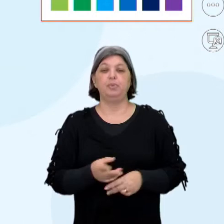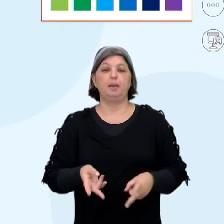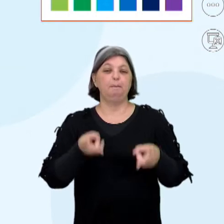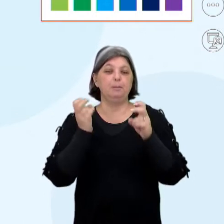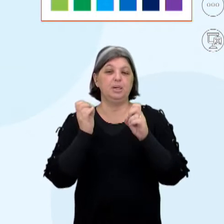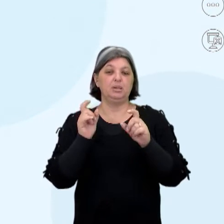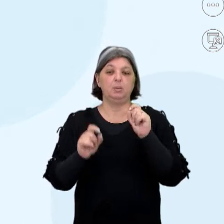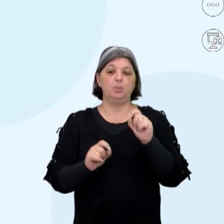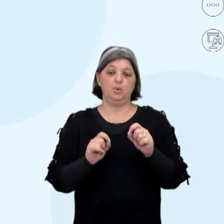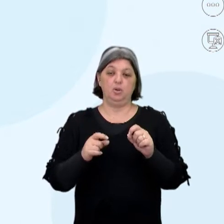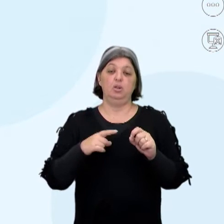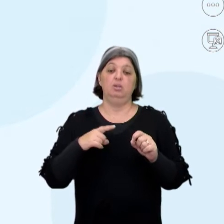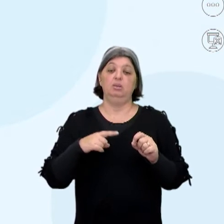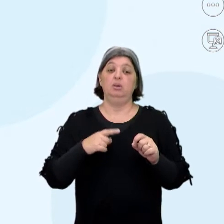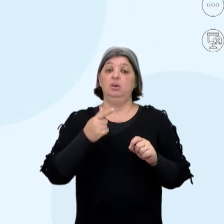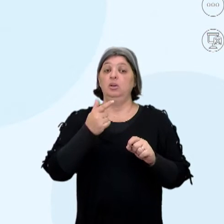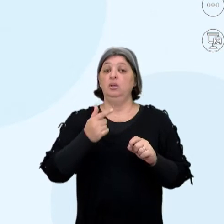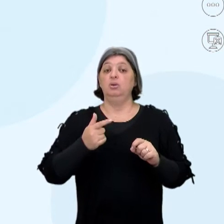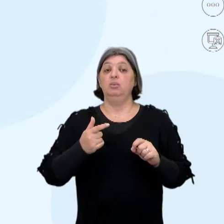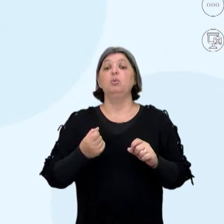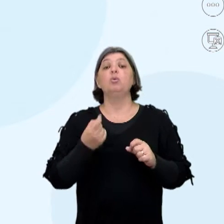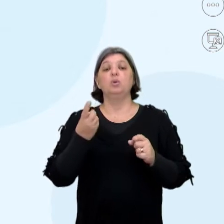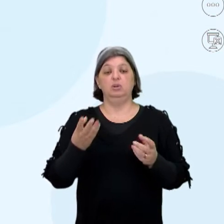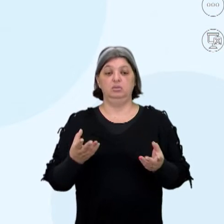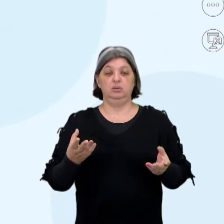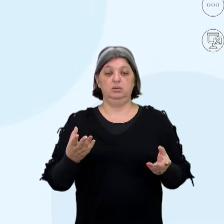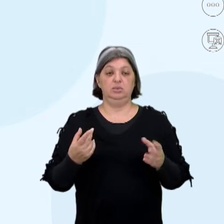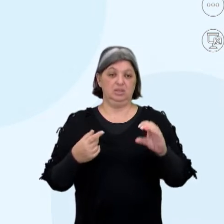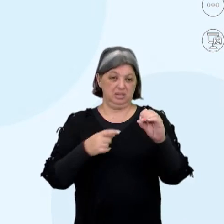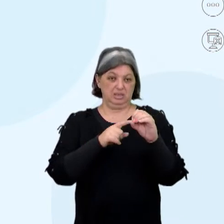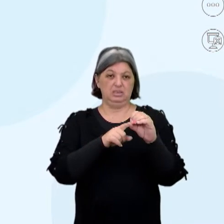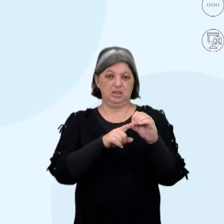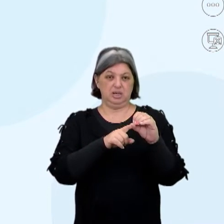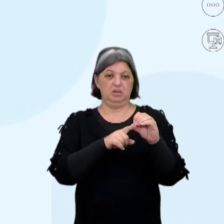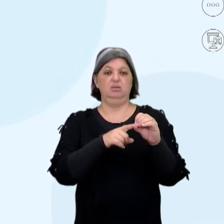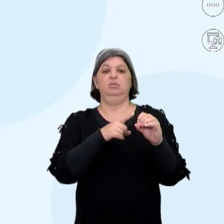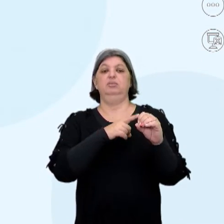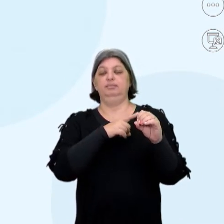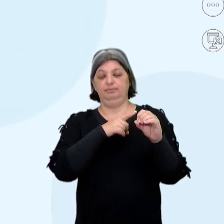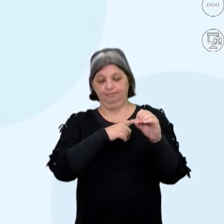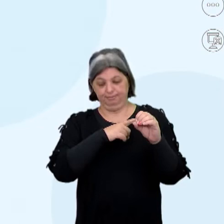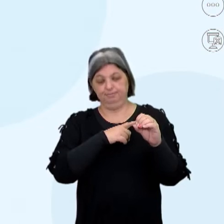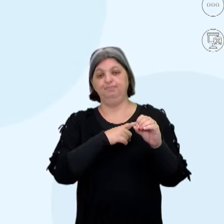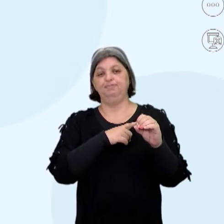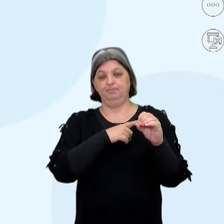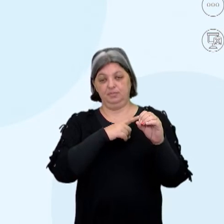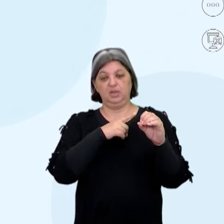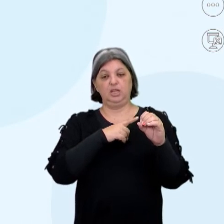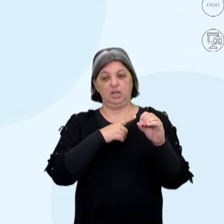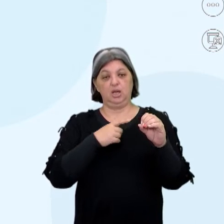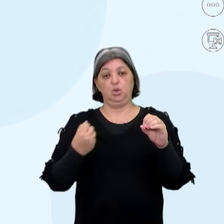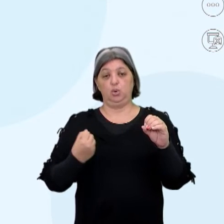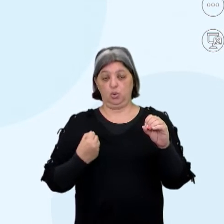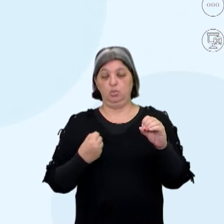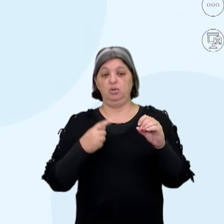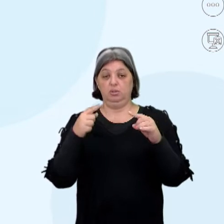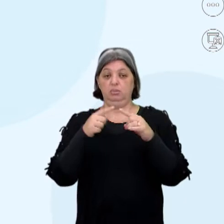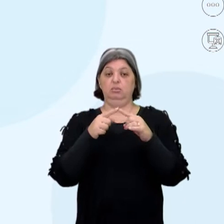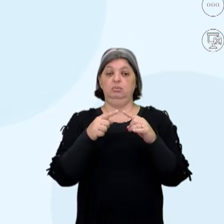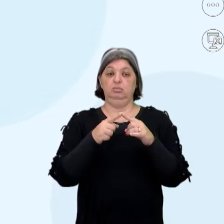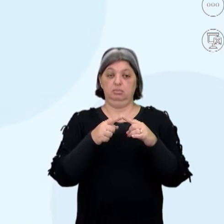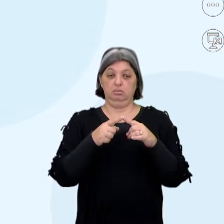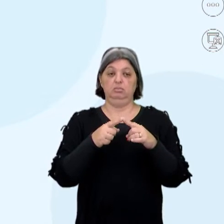você tem quantos termos? O 0 tem que ser considerado, ó. Perceba que aqui no ano 0 tem um valor para ele. Então a gente está falando de o quê?